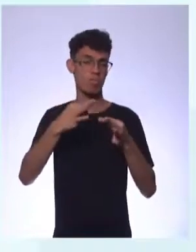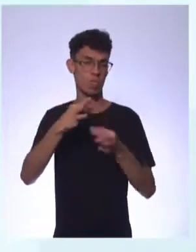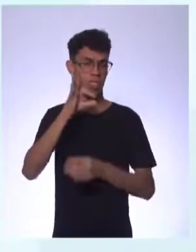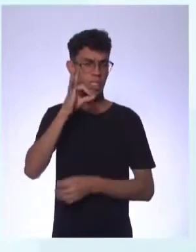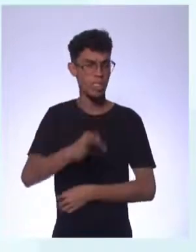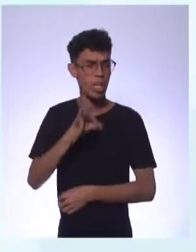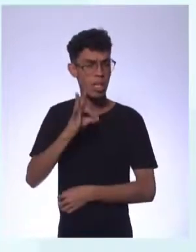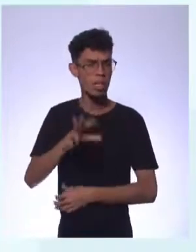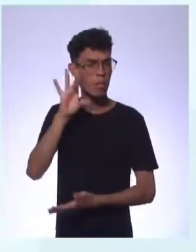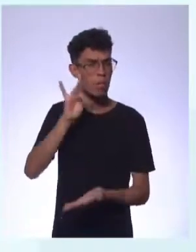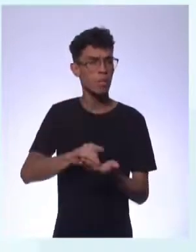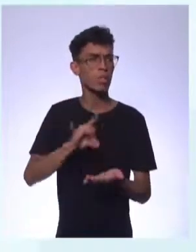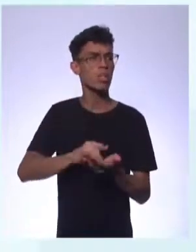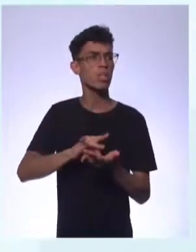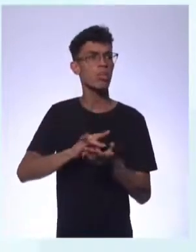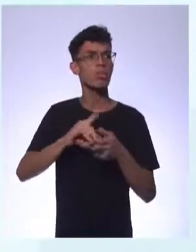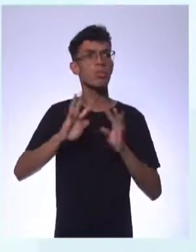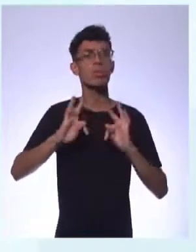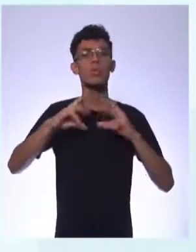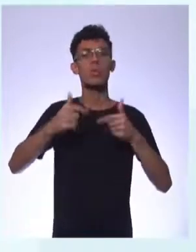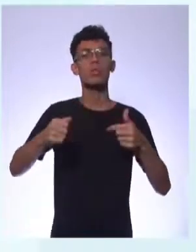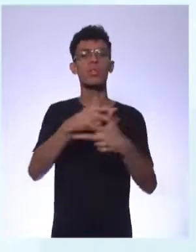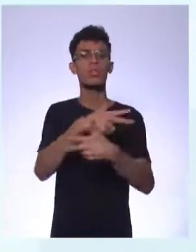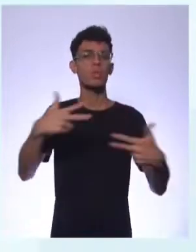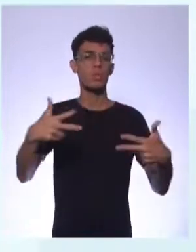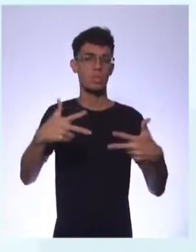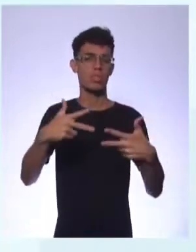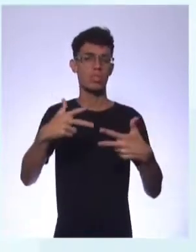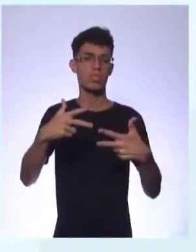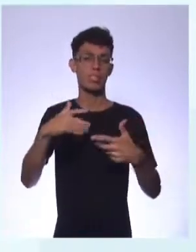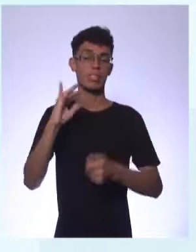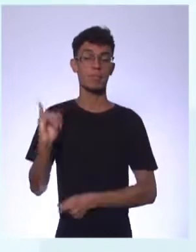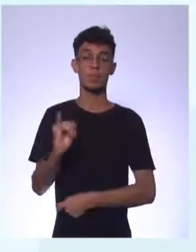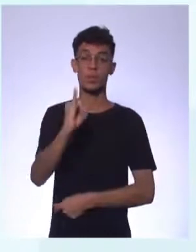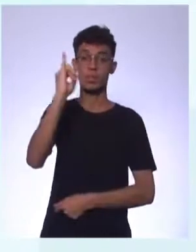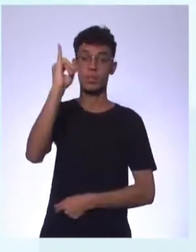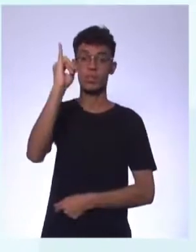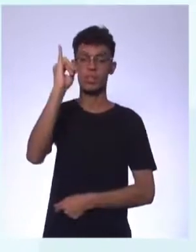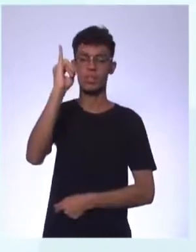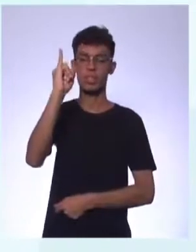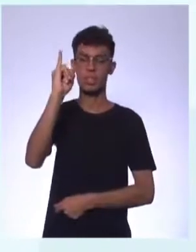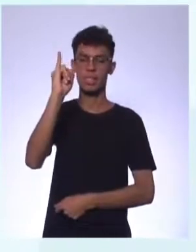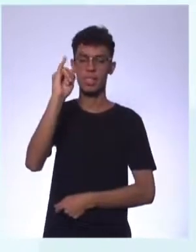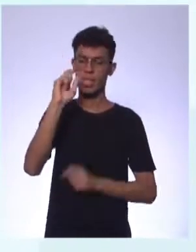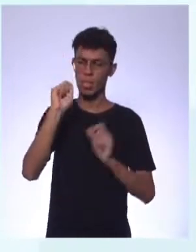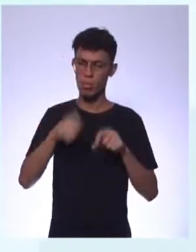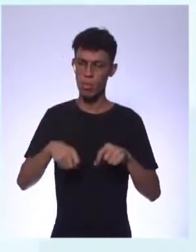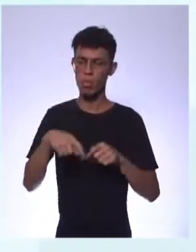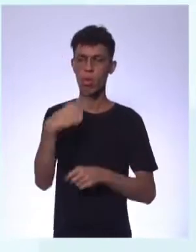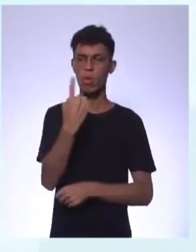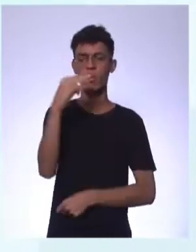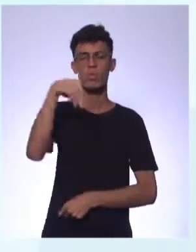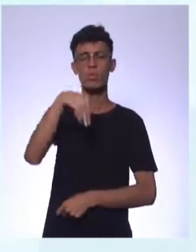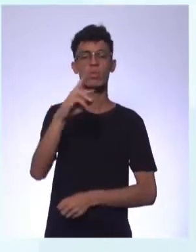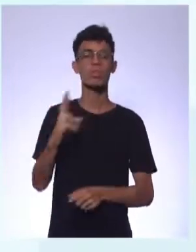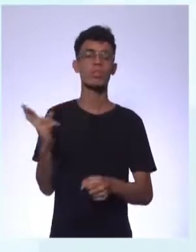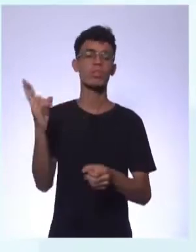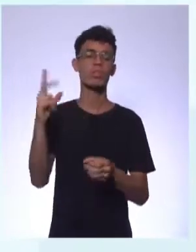correta, adequada, sobre todos os assuntos relevantes e importantes? É possível fazer isso? Um minuto, a gente já volta.